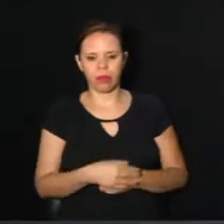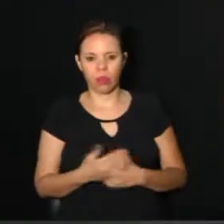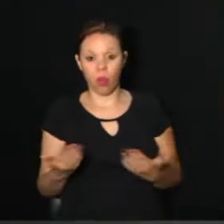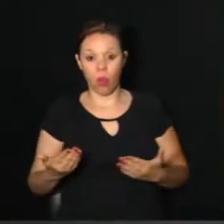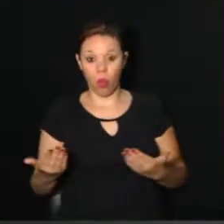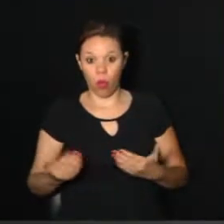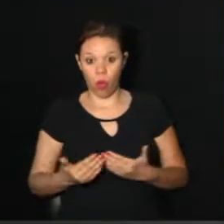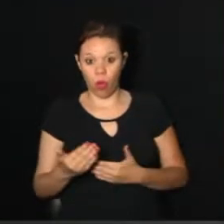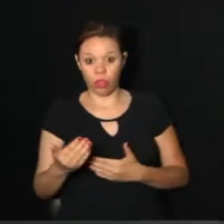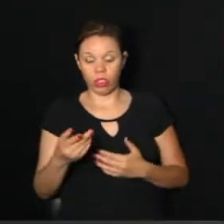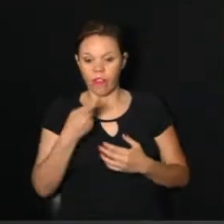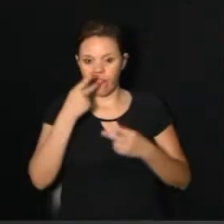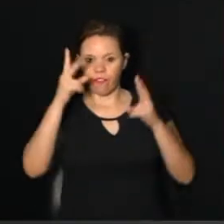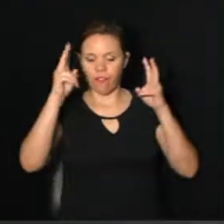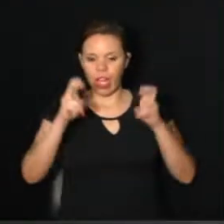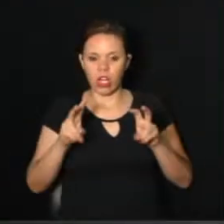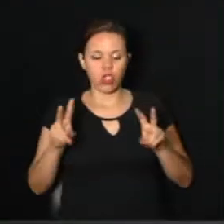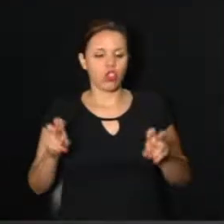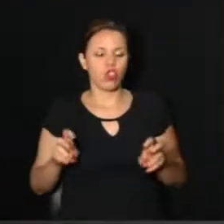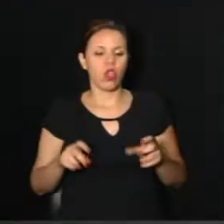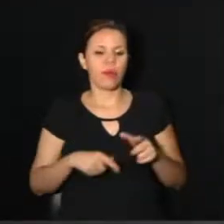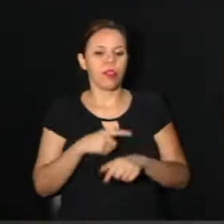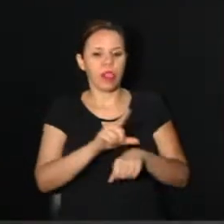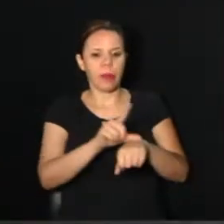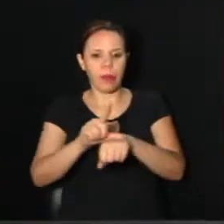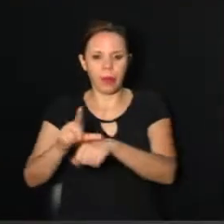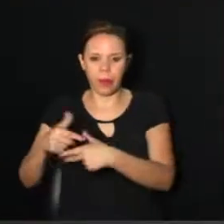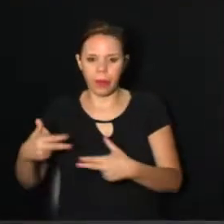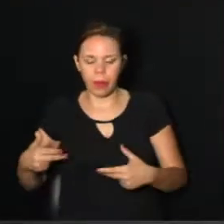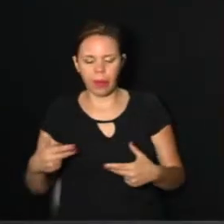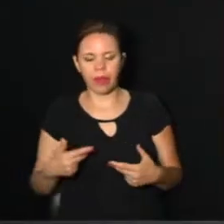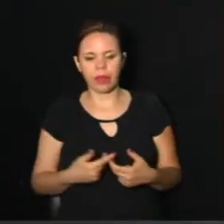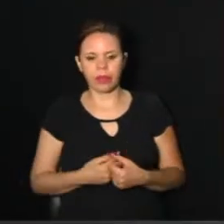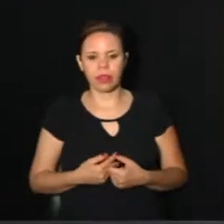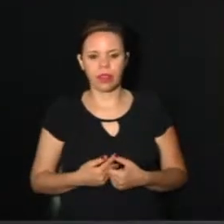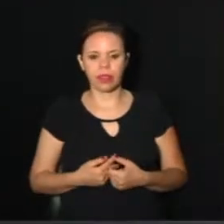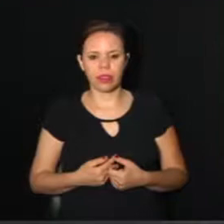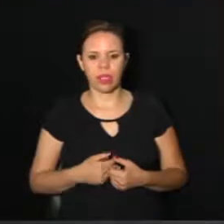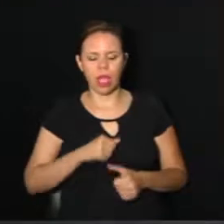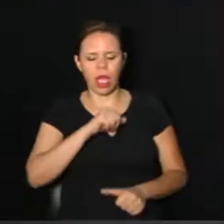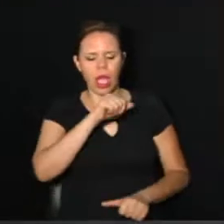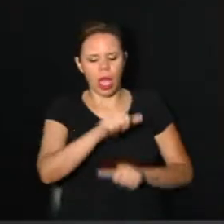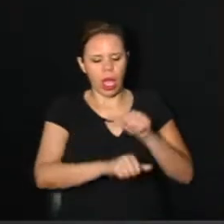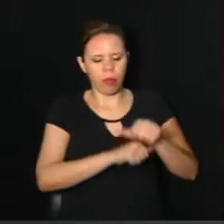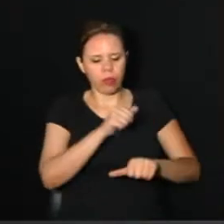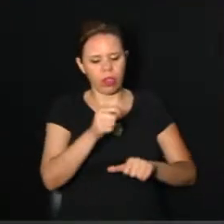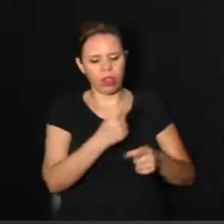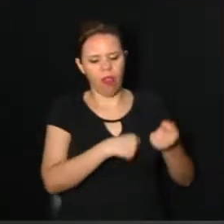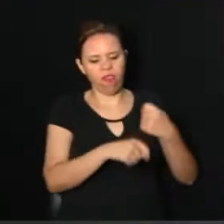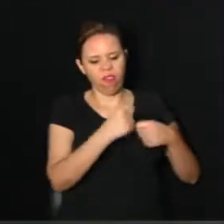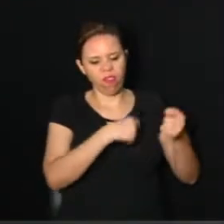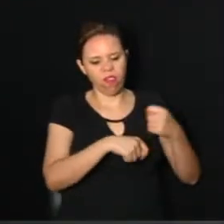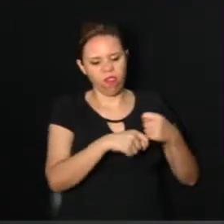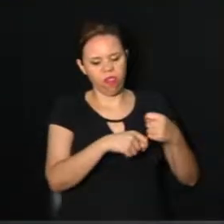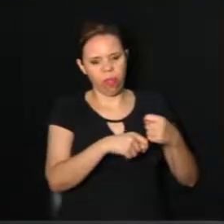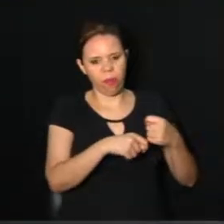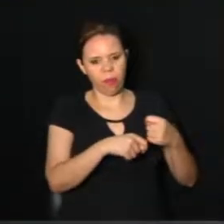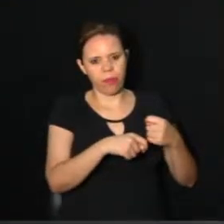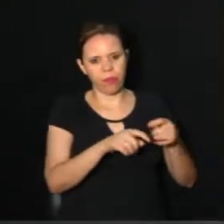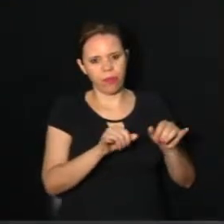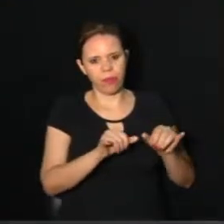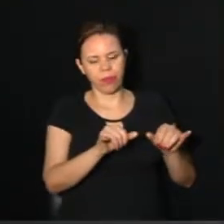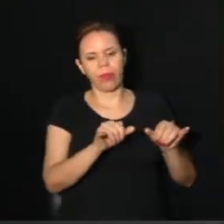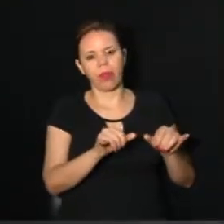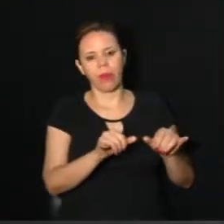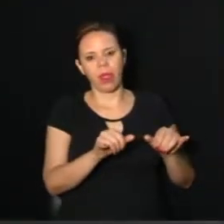Hoje, falando de varejo, nós vemos, a gente está vendo a migração do grande hipermercado